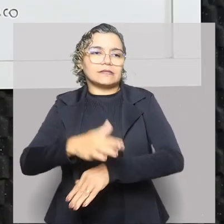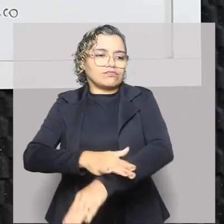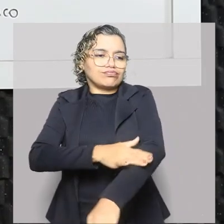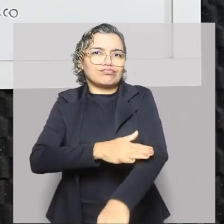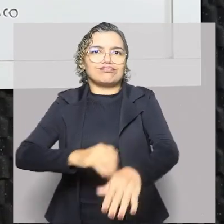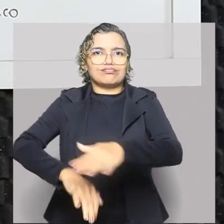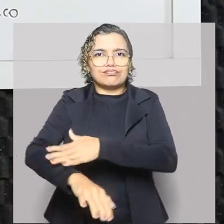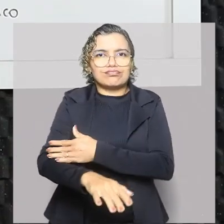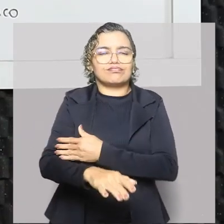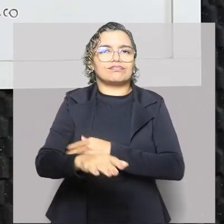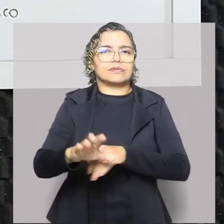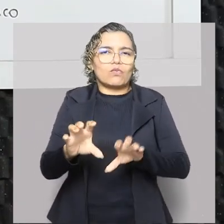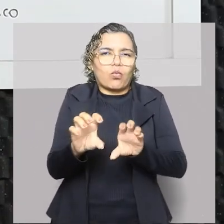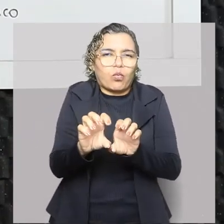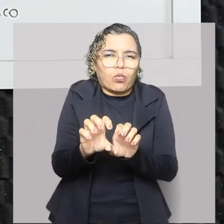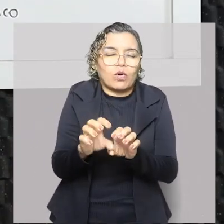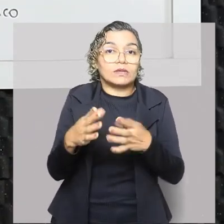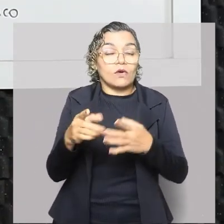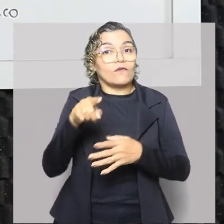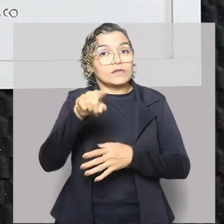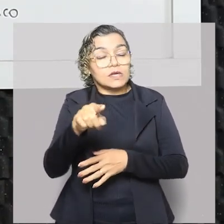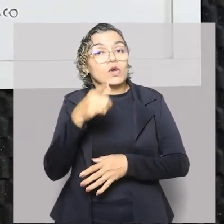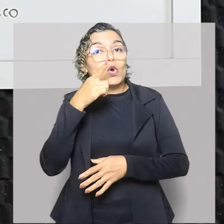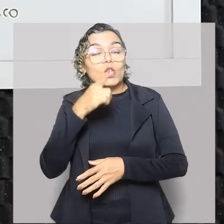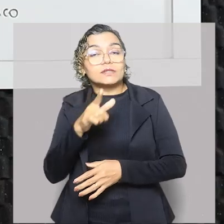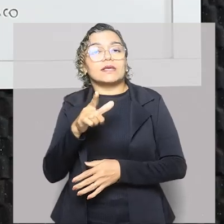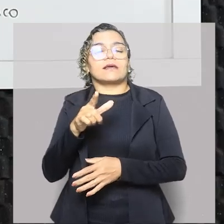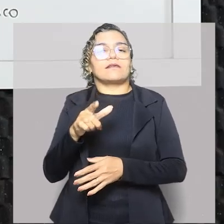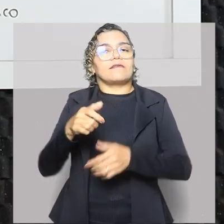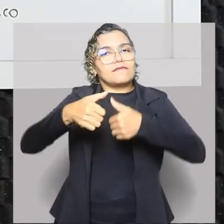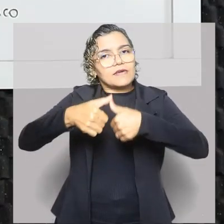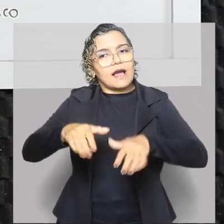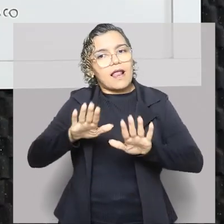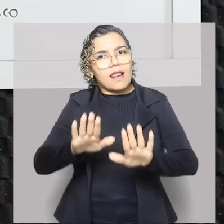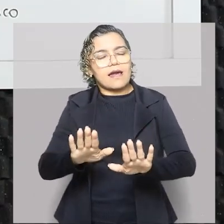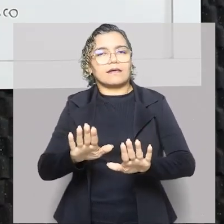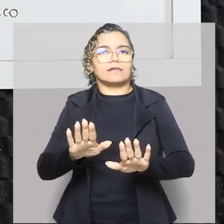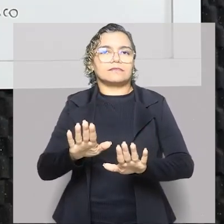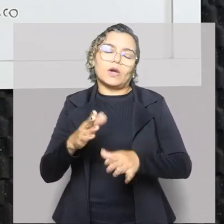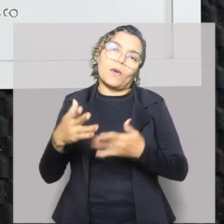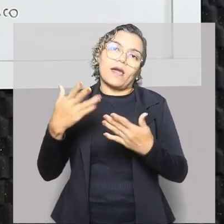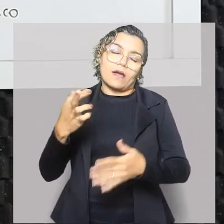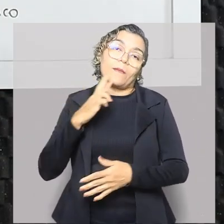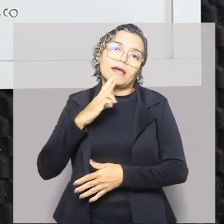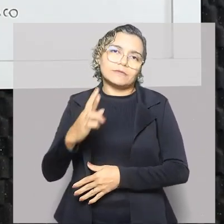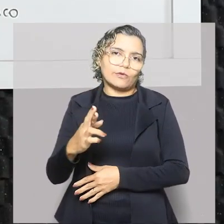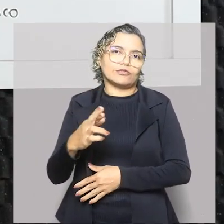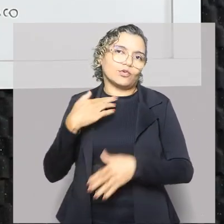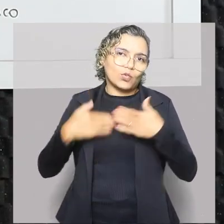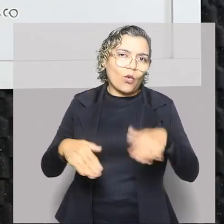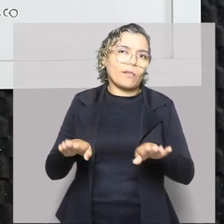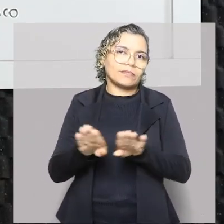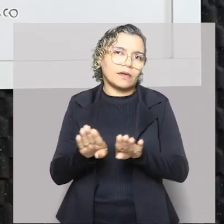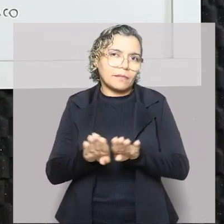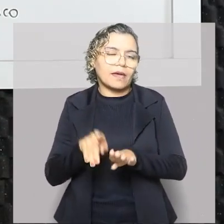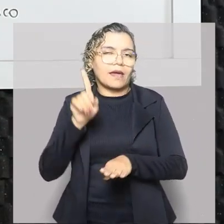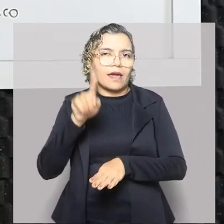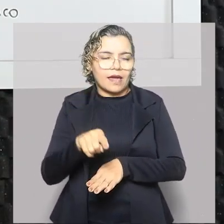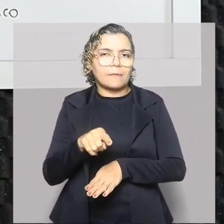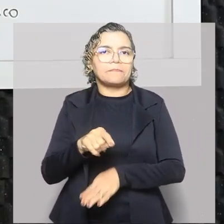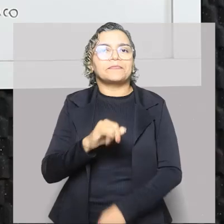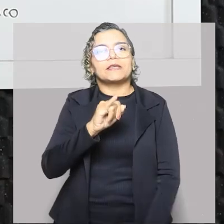mais para você, né, conseguir estar nesse ambiente, certo? Pode ser pra gente aí também nomeado